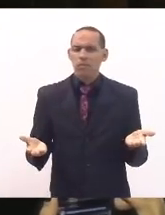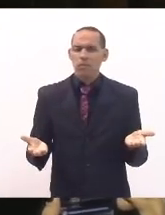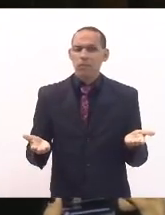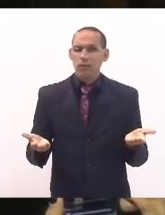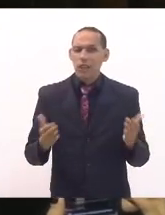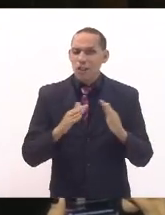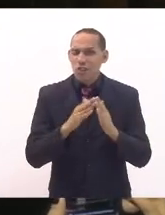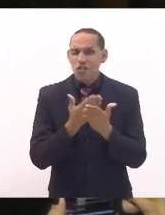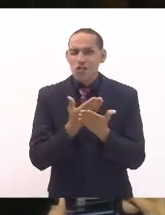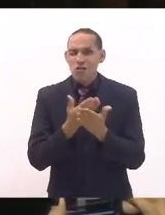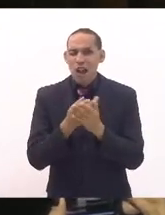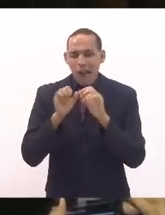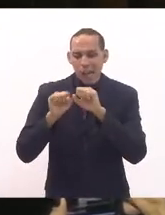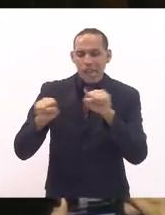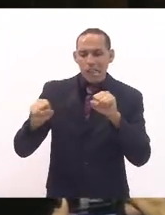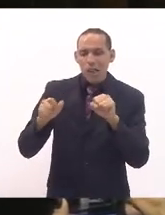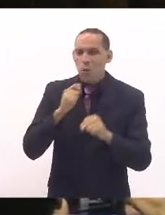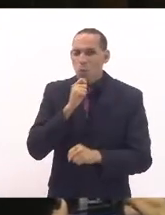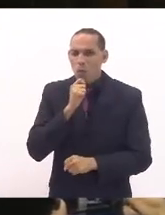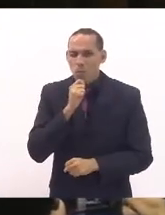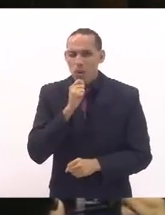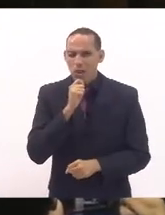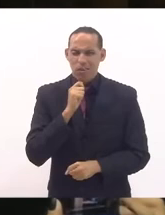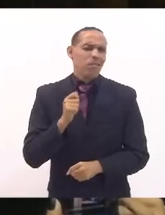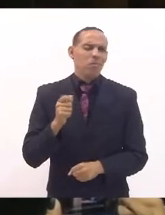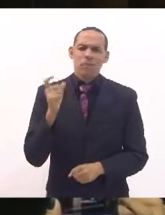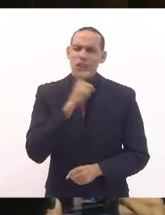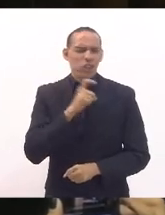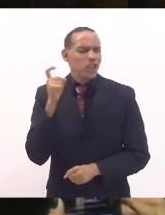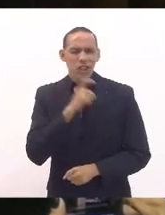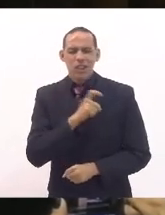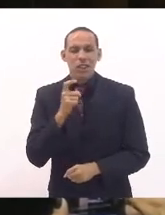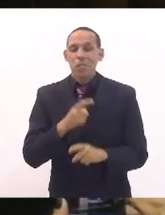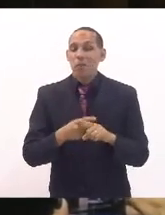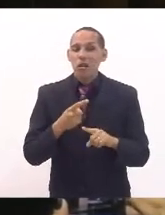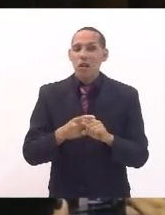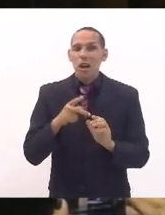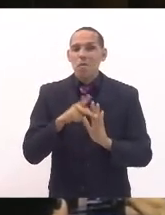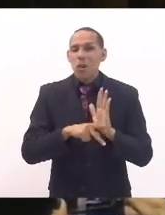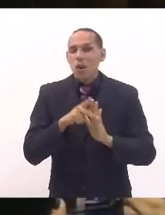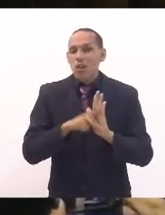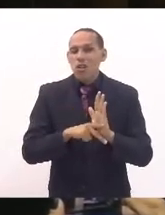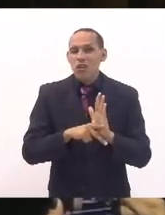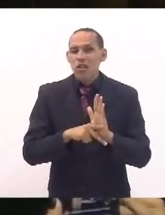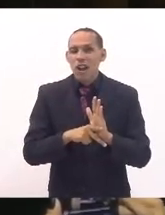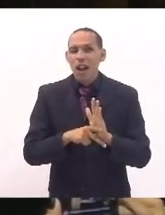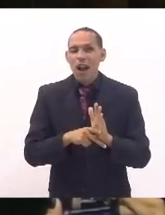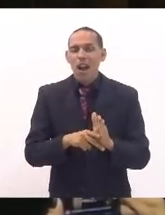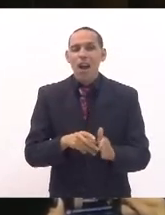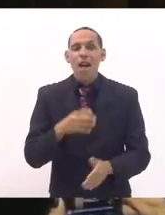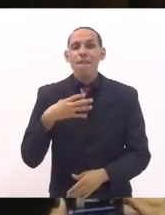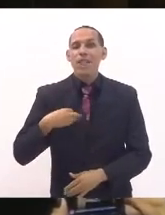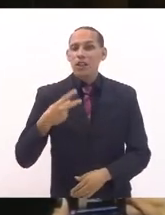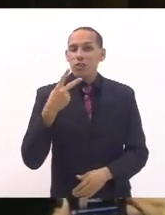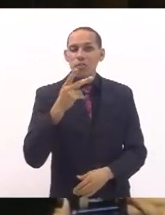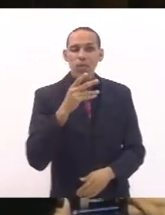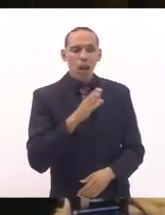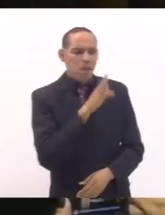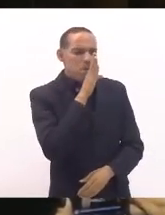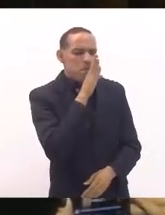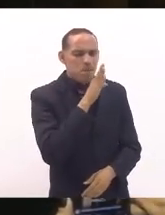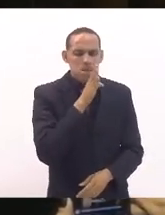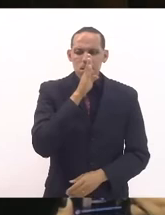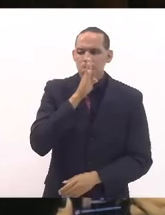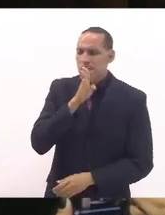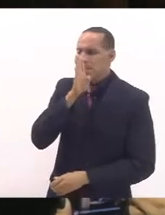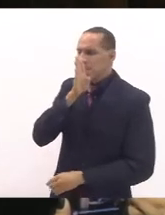sem mordaça não tem nada, porque acaba que esse projeto ele vem amordaçar o seu filho, as minhas filhas,